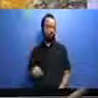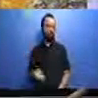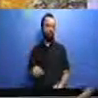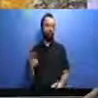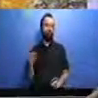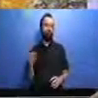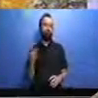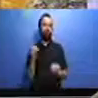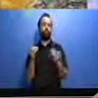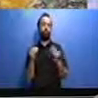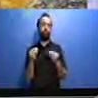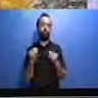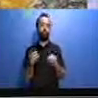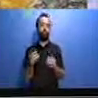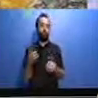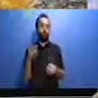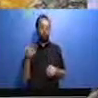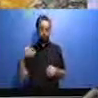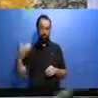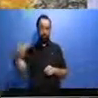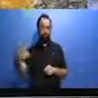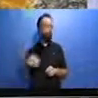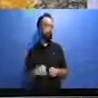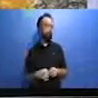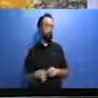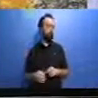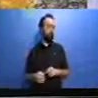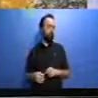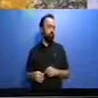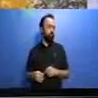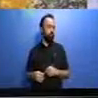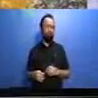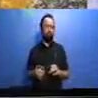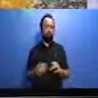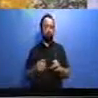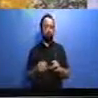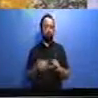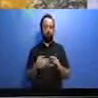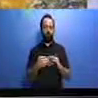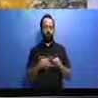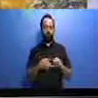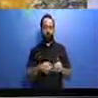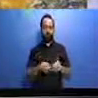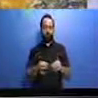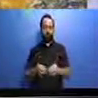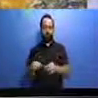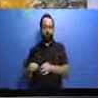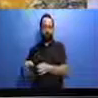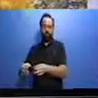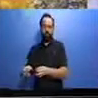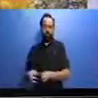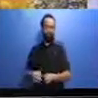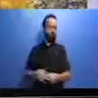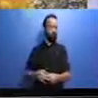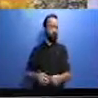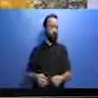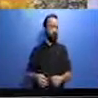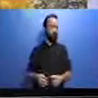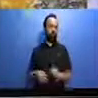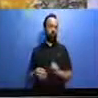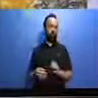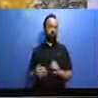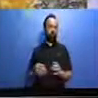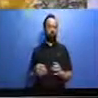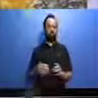da filtração que eu vou falar logo a seguir. São seres que têm várias células pluricelulares, são seres